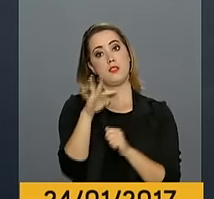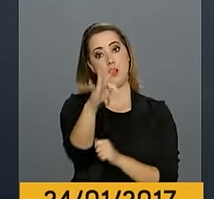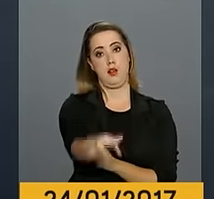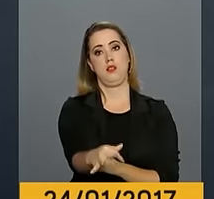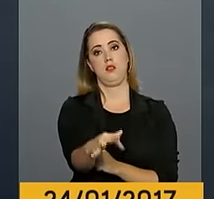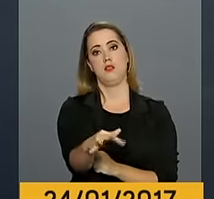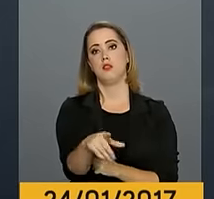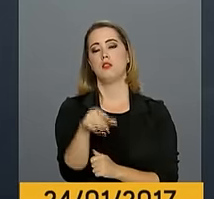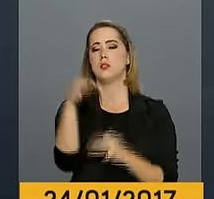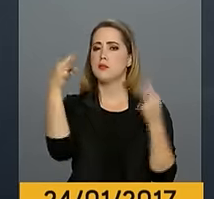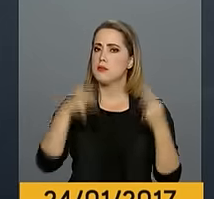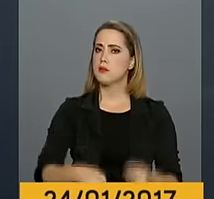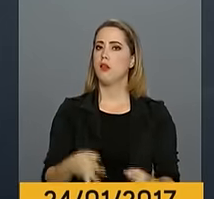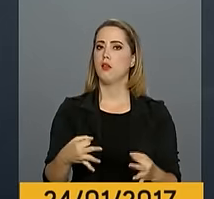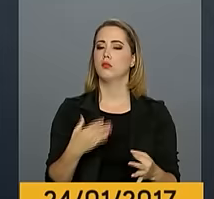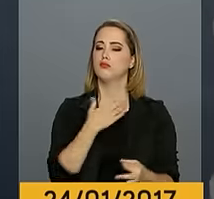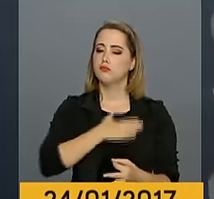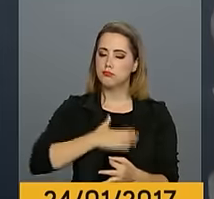senhora